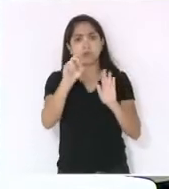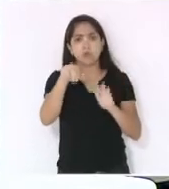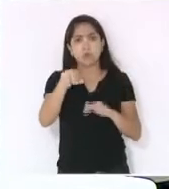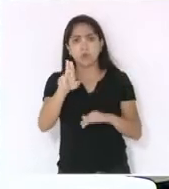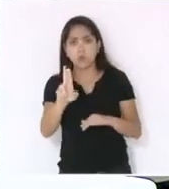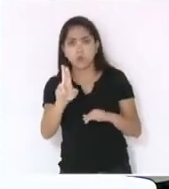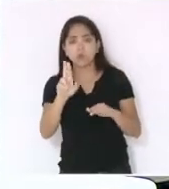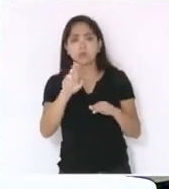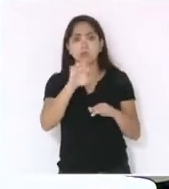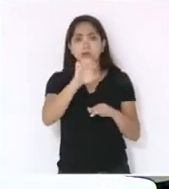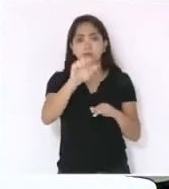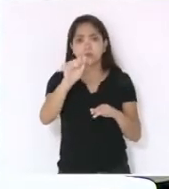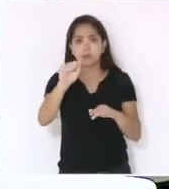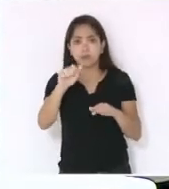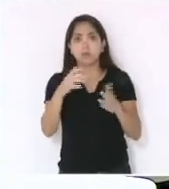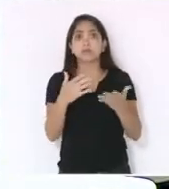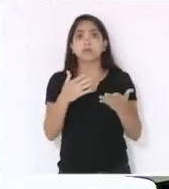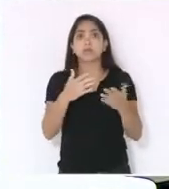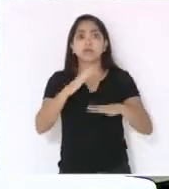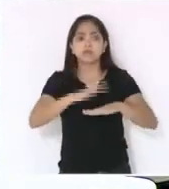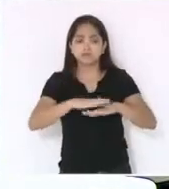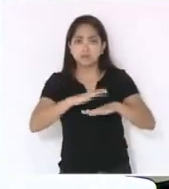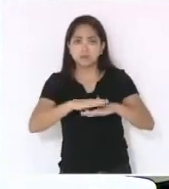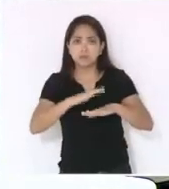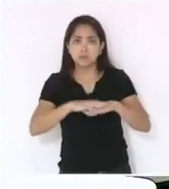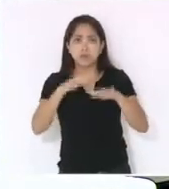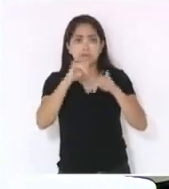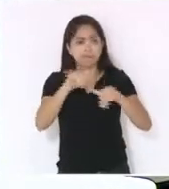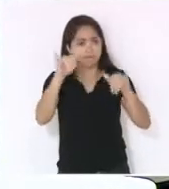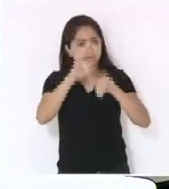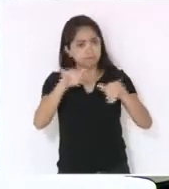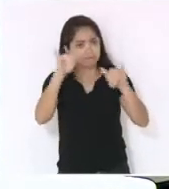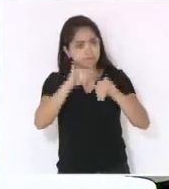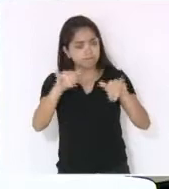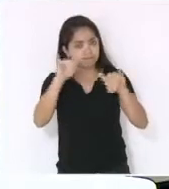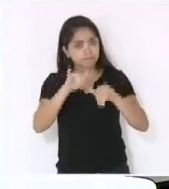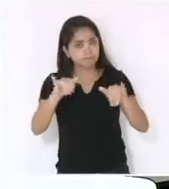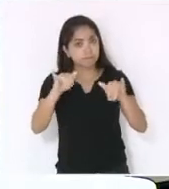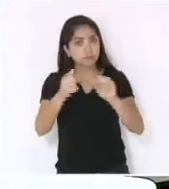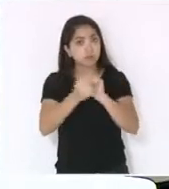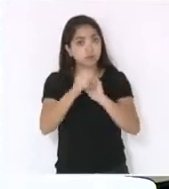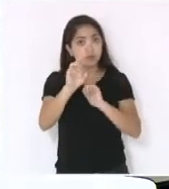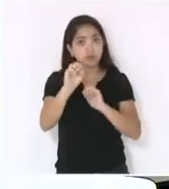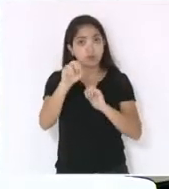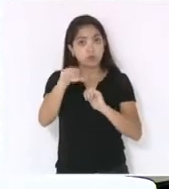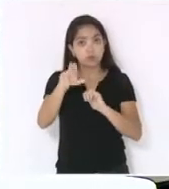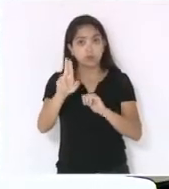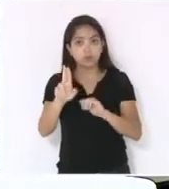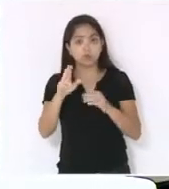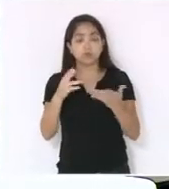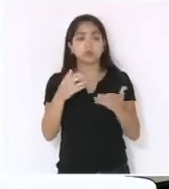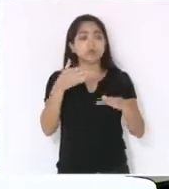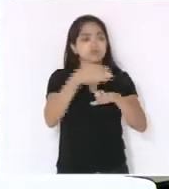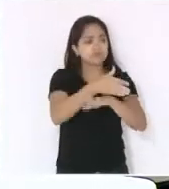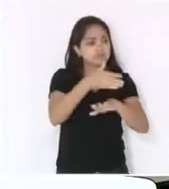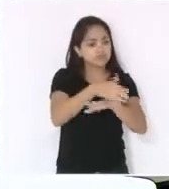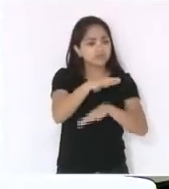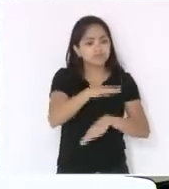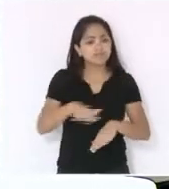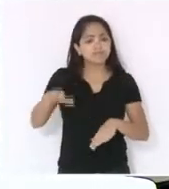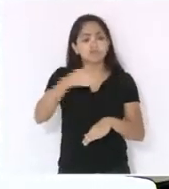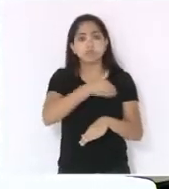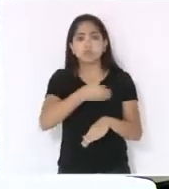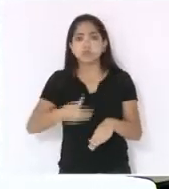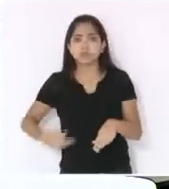fomos protagonistas de uma campanha da ONU contra a LGBTfobia. Invadimos espaços públicos, como os